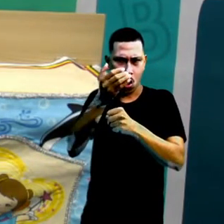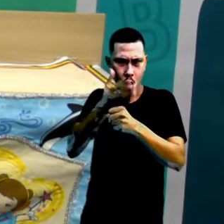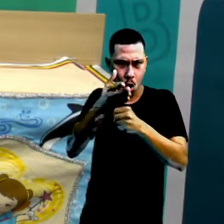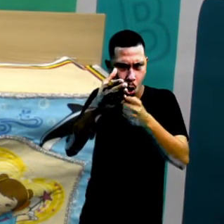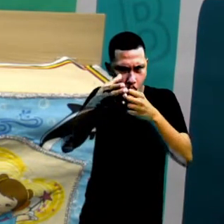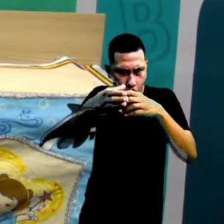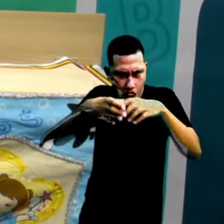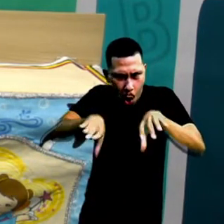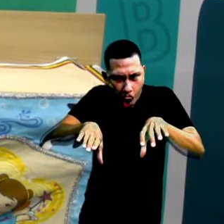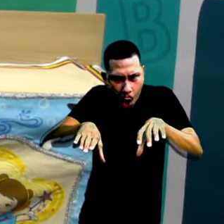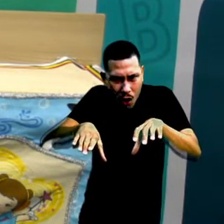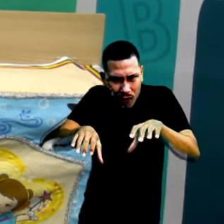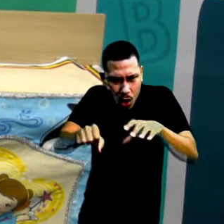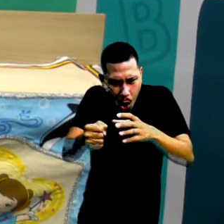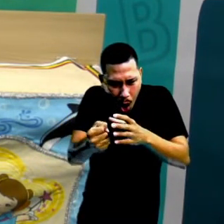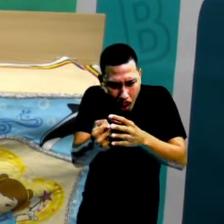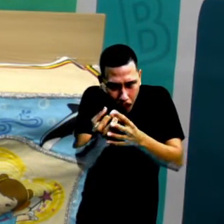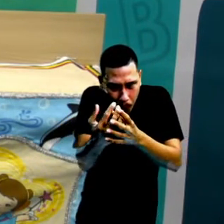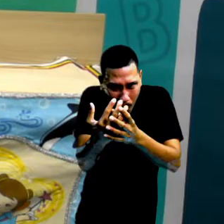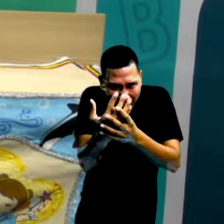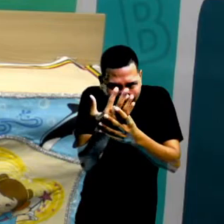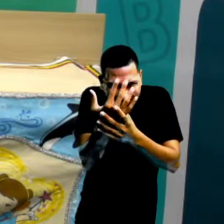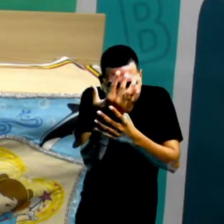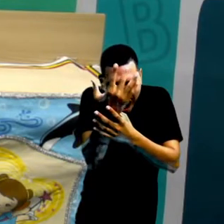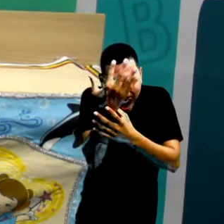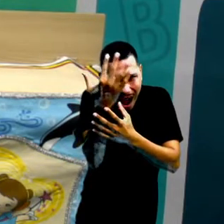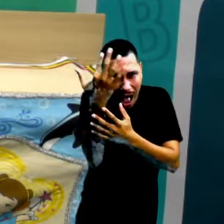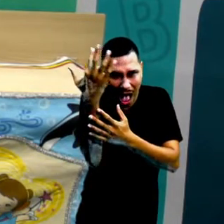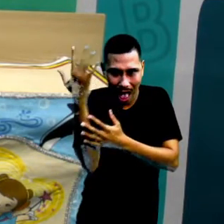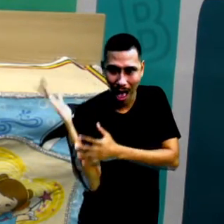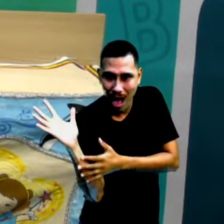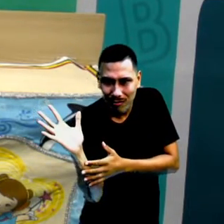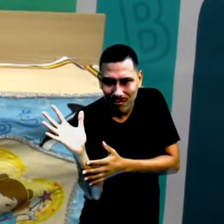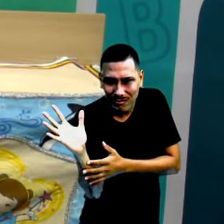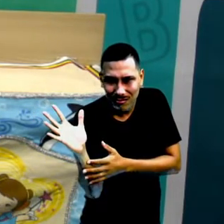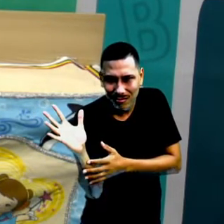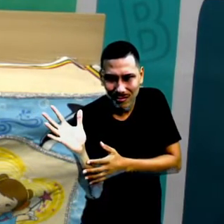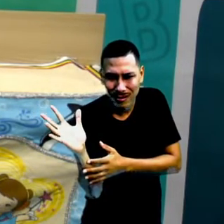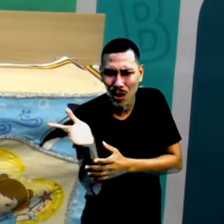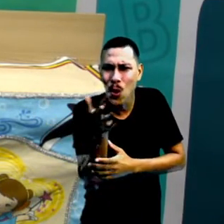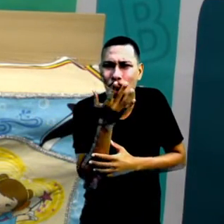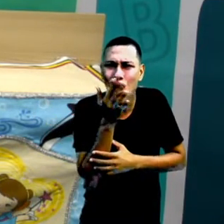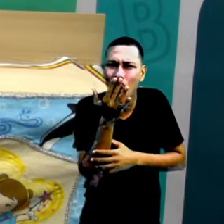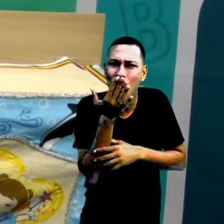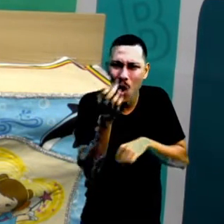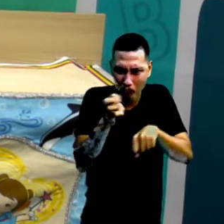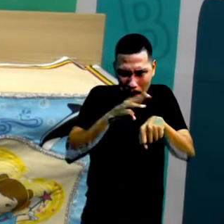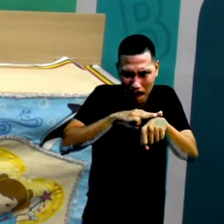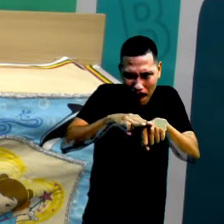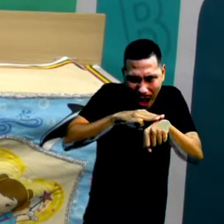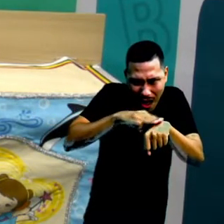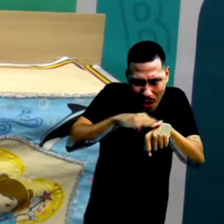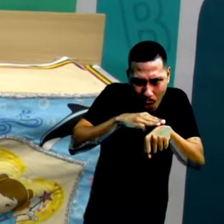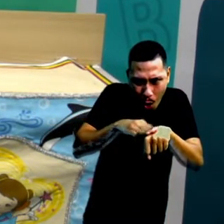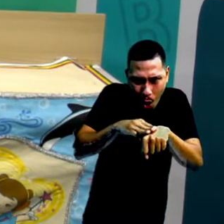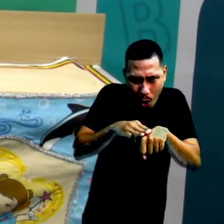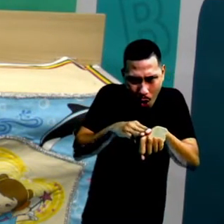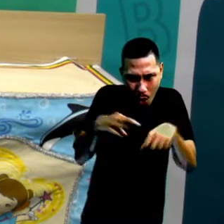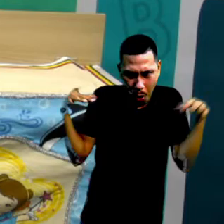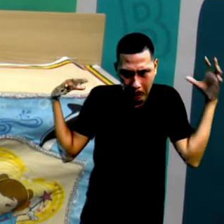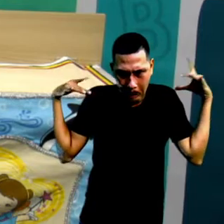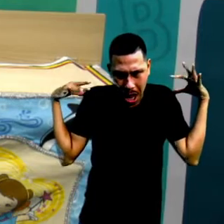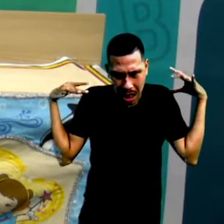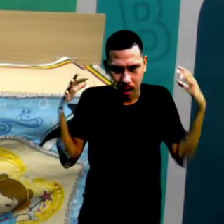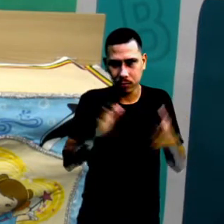uma coisinha marrom cheio de pena foi E aí